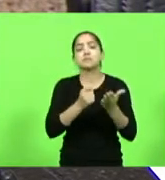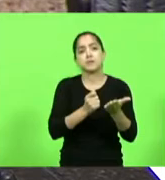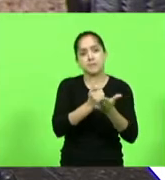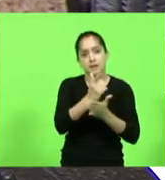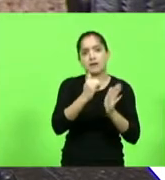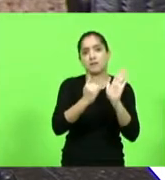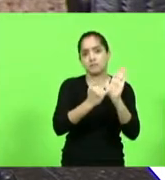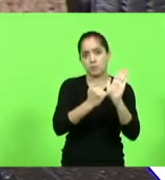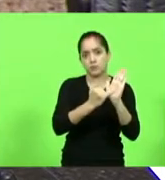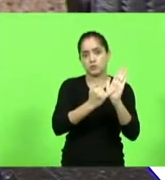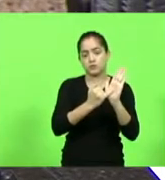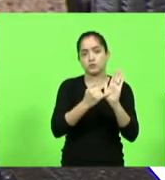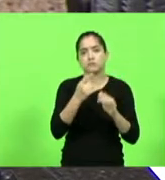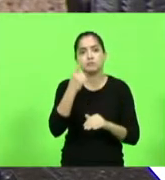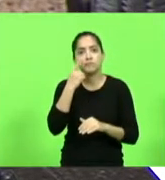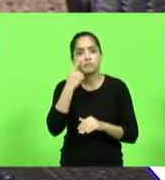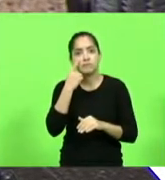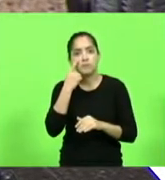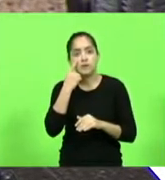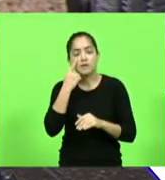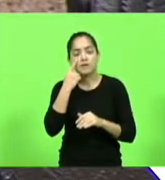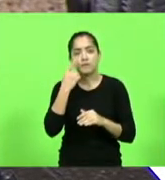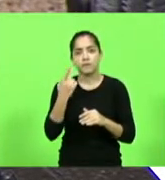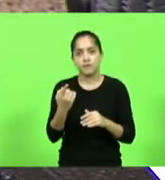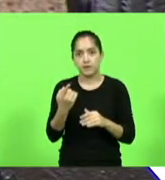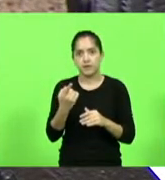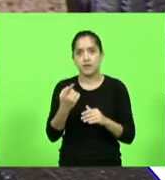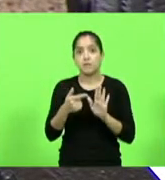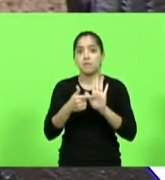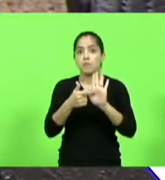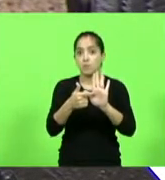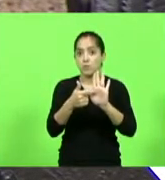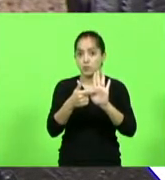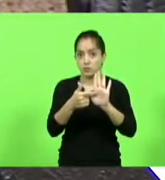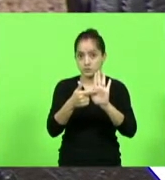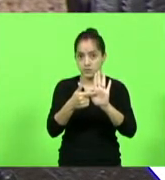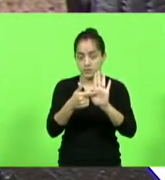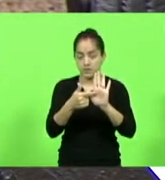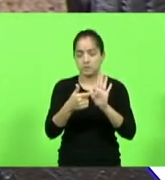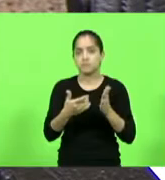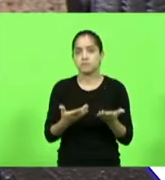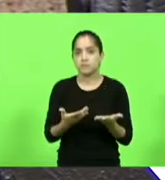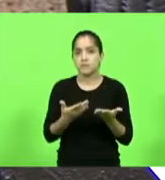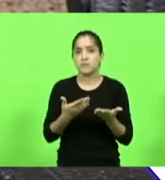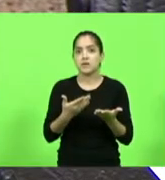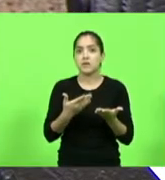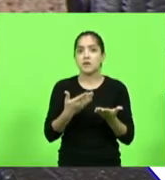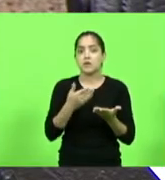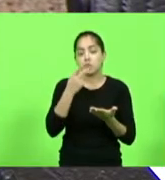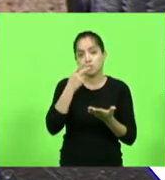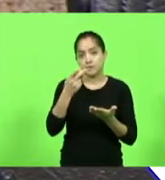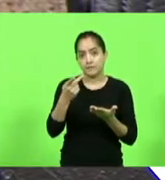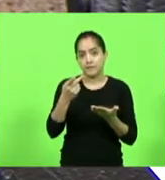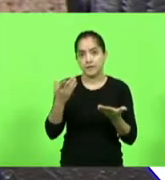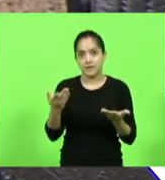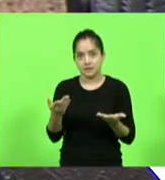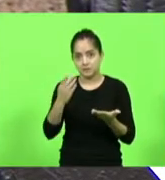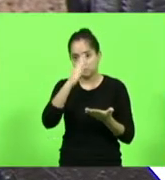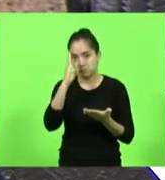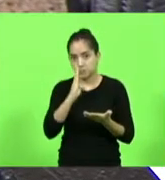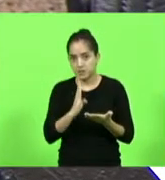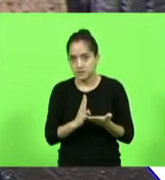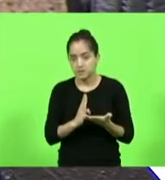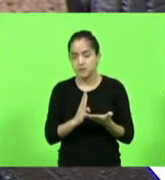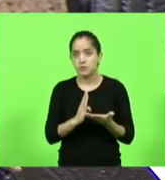a senhoria, por favor, coloque para que a gente possa mostrar a situação. Mas o brasileiro, como eu estava falando, é um